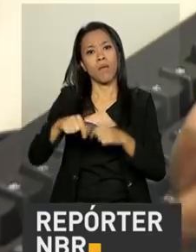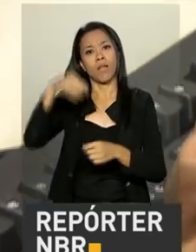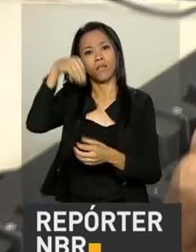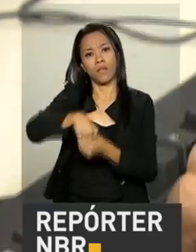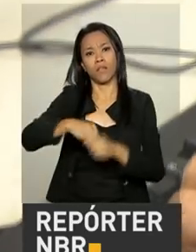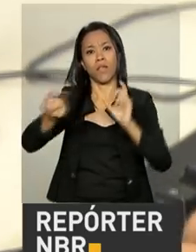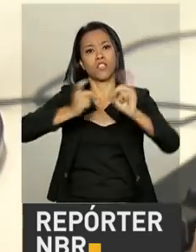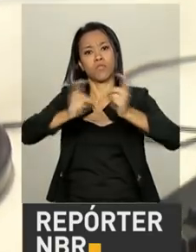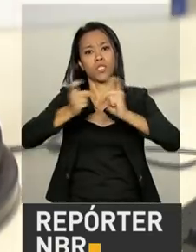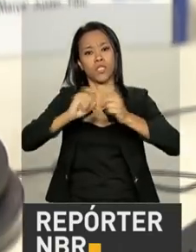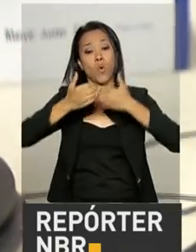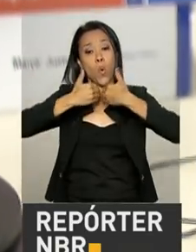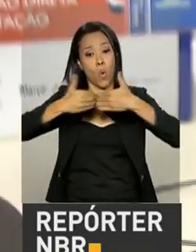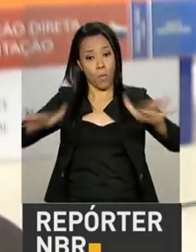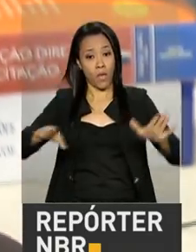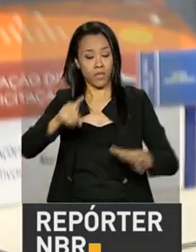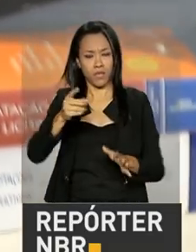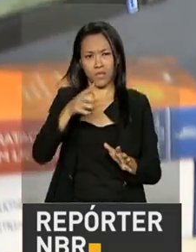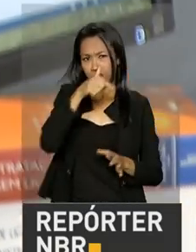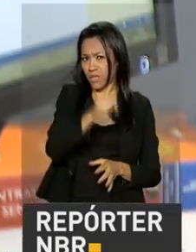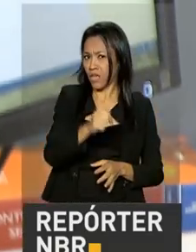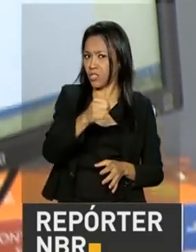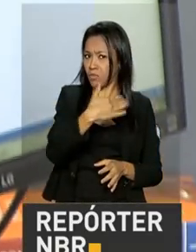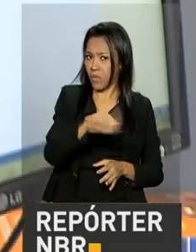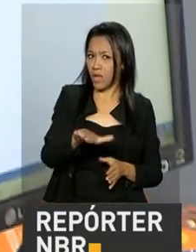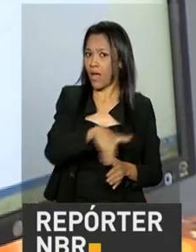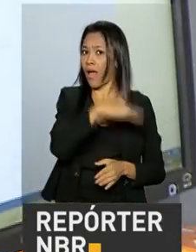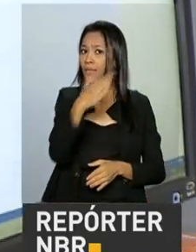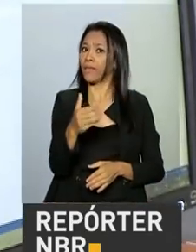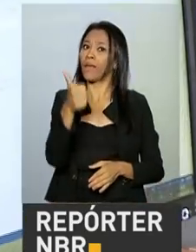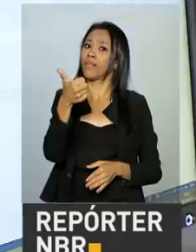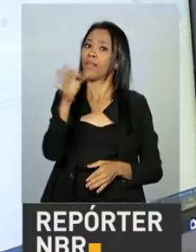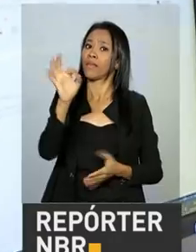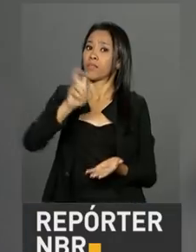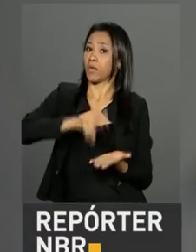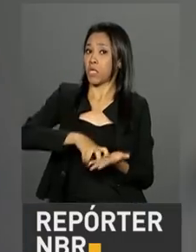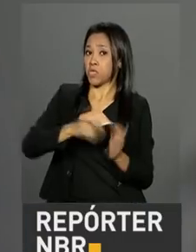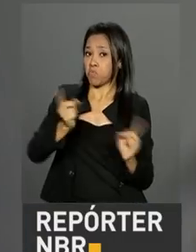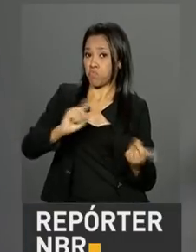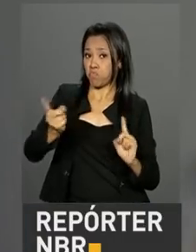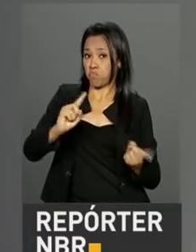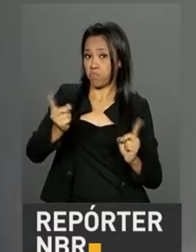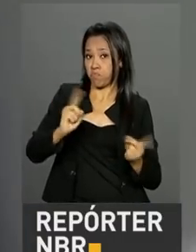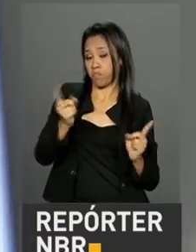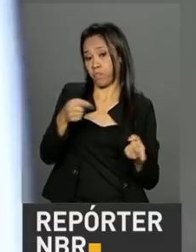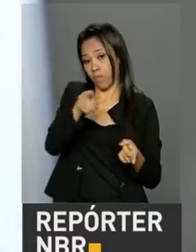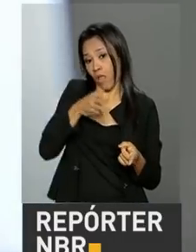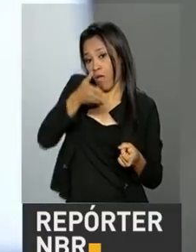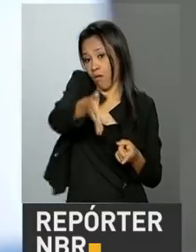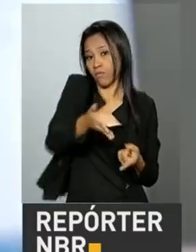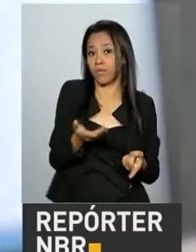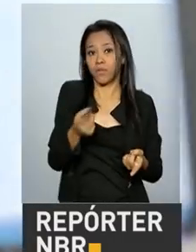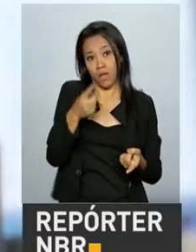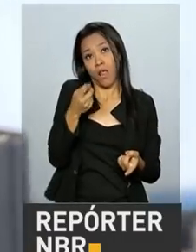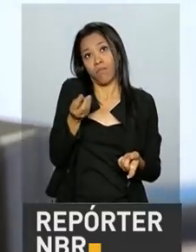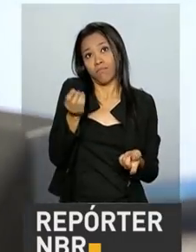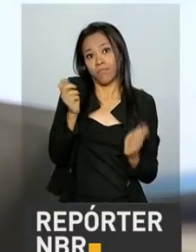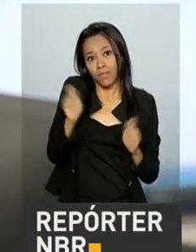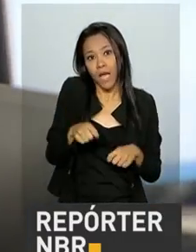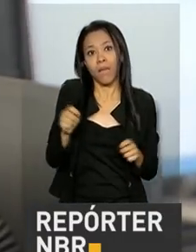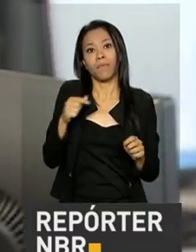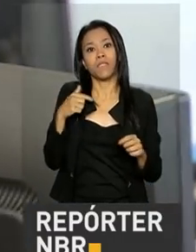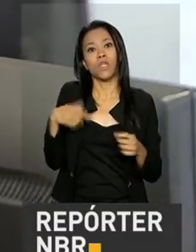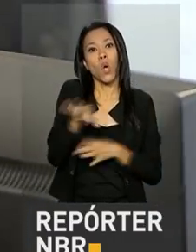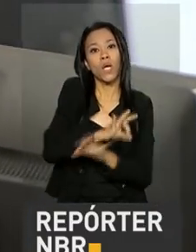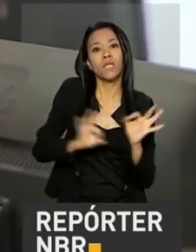começa o expediente entre 76 e 10 horas da manhã com isso a auditora consegue se organizar para